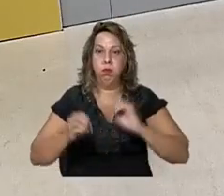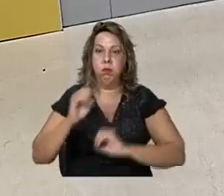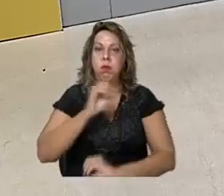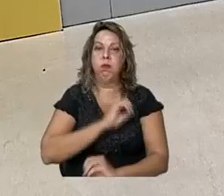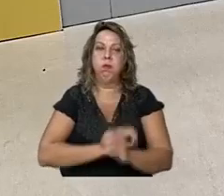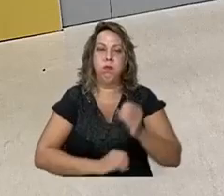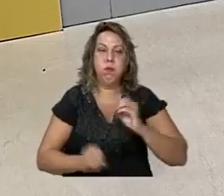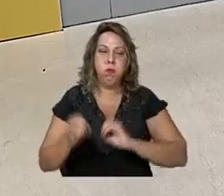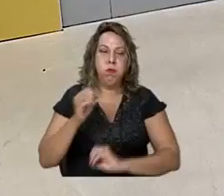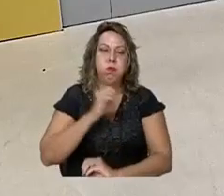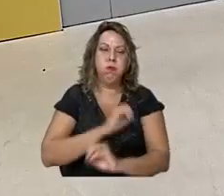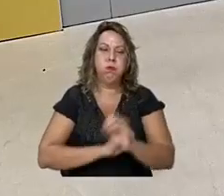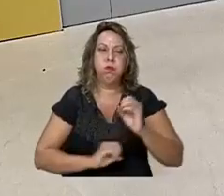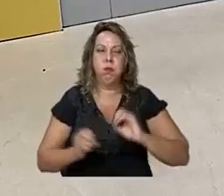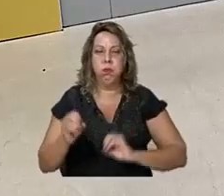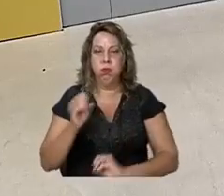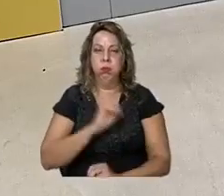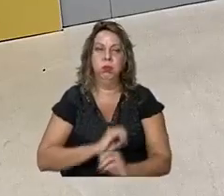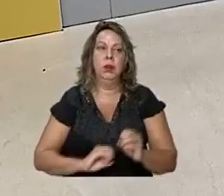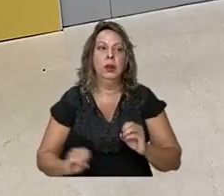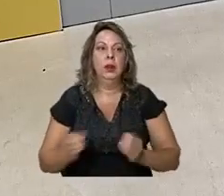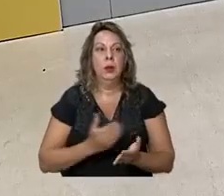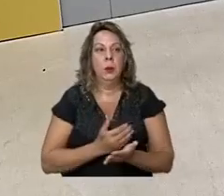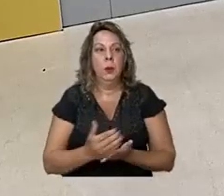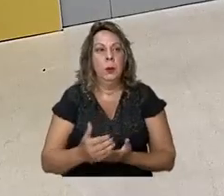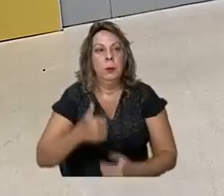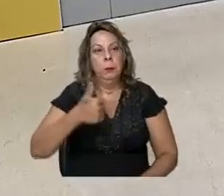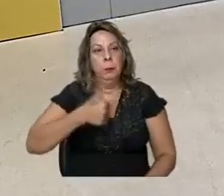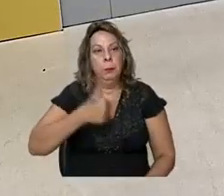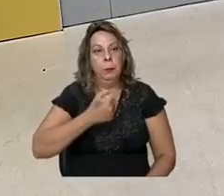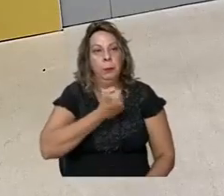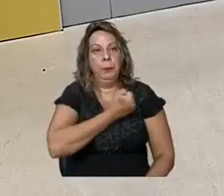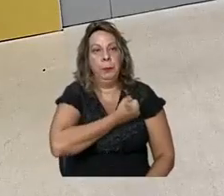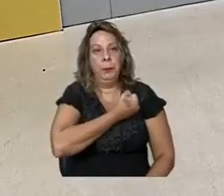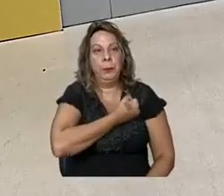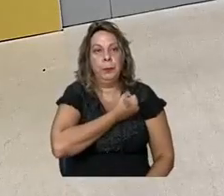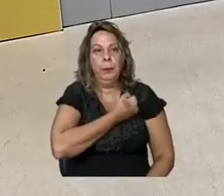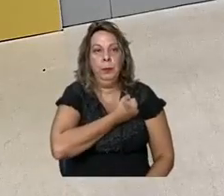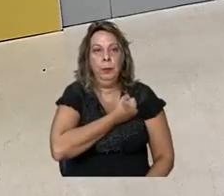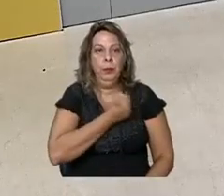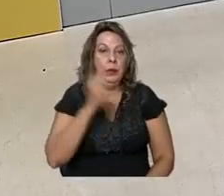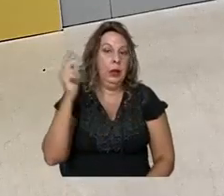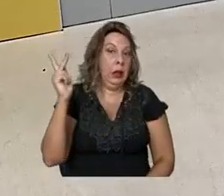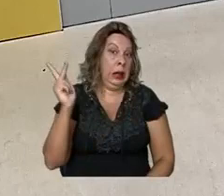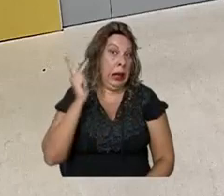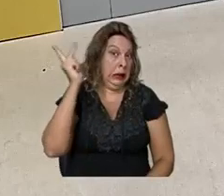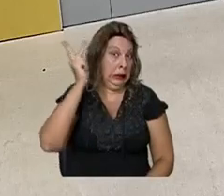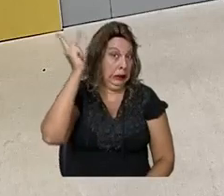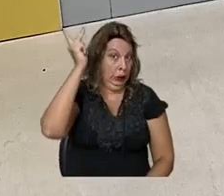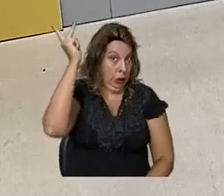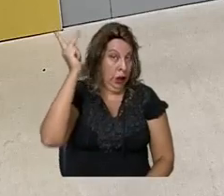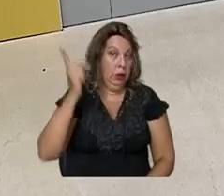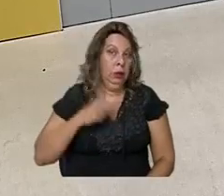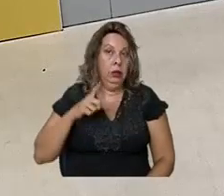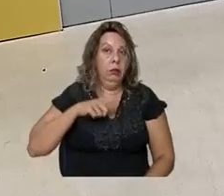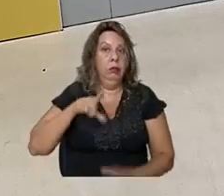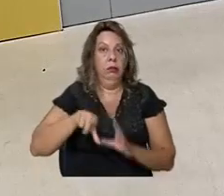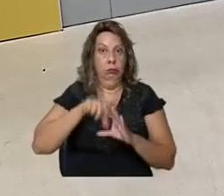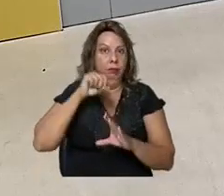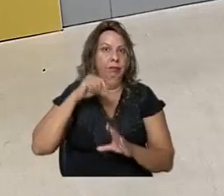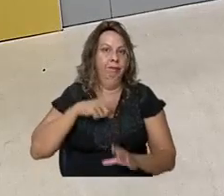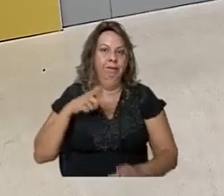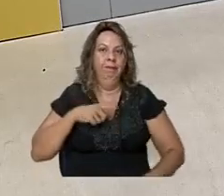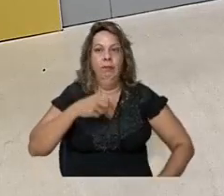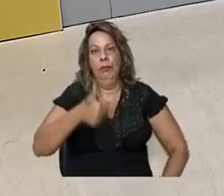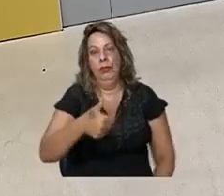muito, né? Chama a primeira bolinha, por favor, Kátia Rezende, começa muito bem aí com a bolinha de número 15,